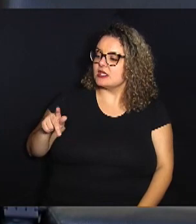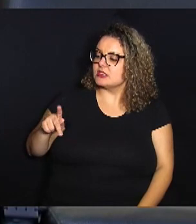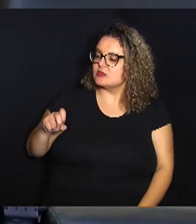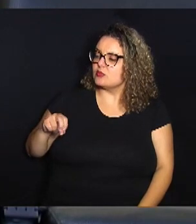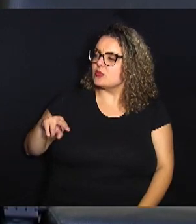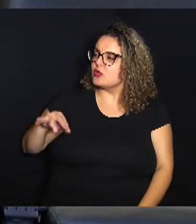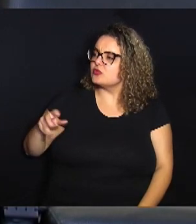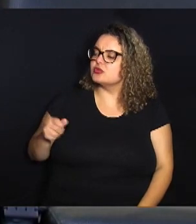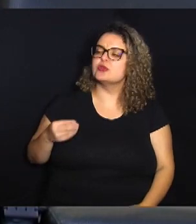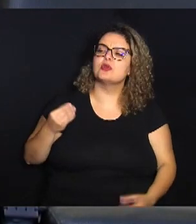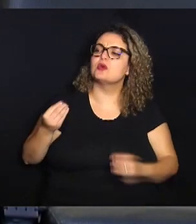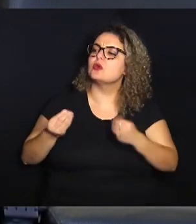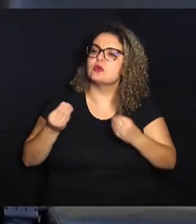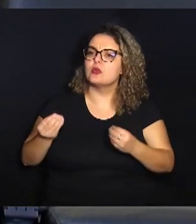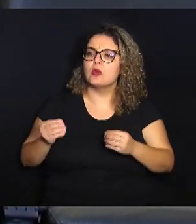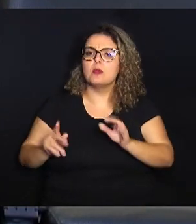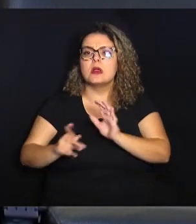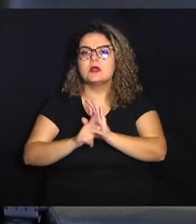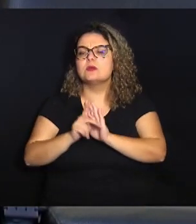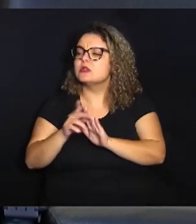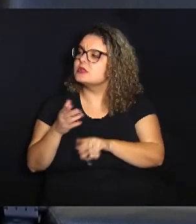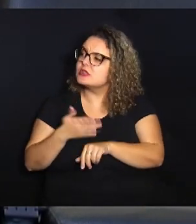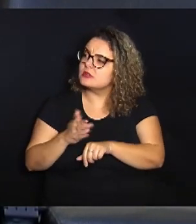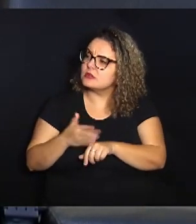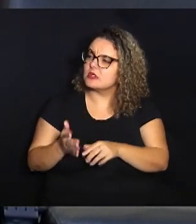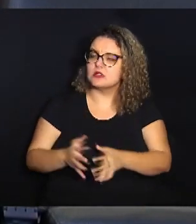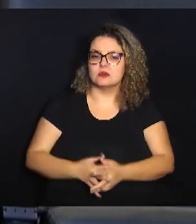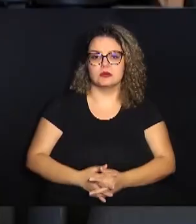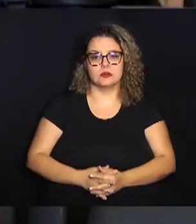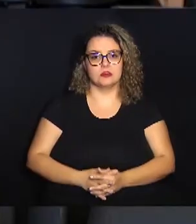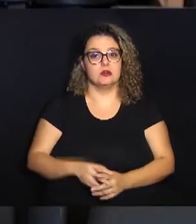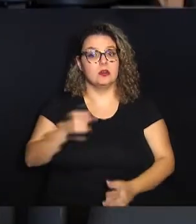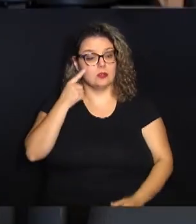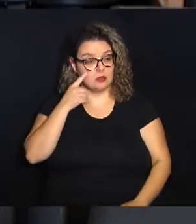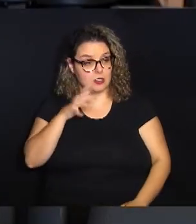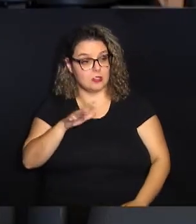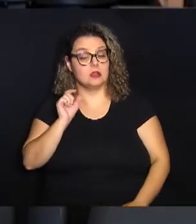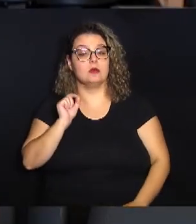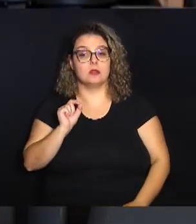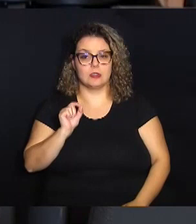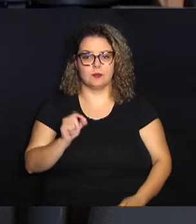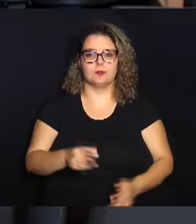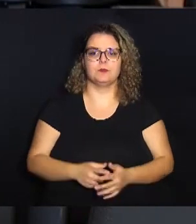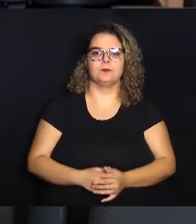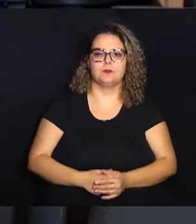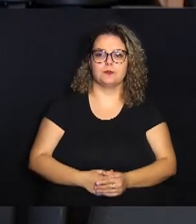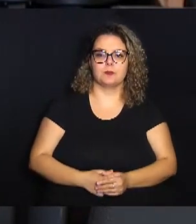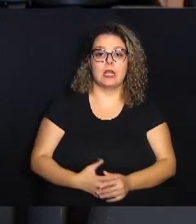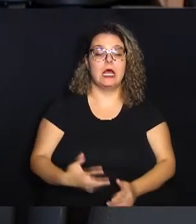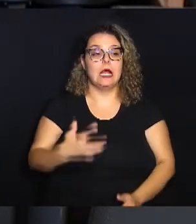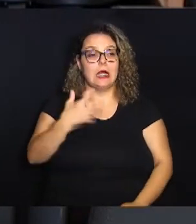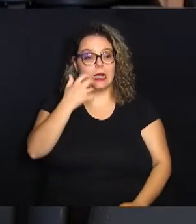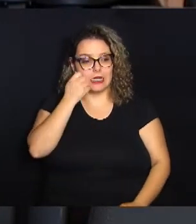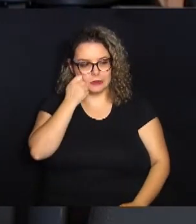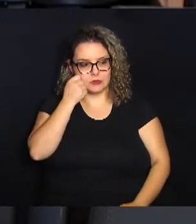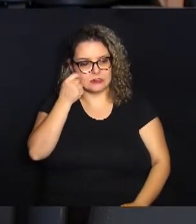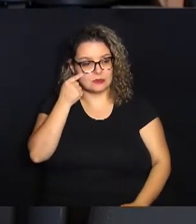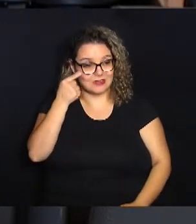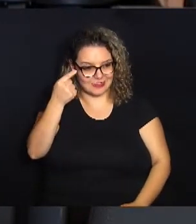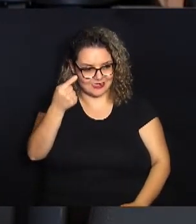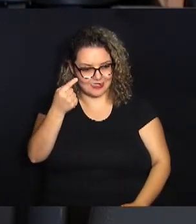que seria esse projeto na prática? Então, a ideia é o seguinte, né, que a adoção do conceito